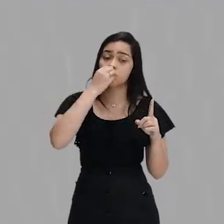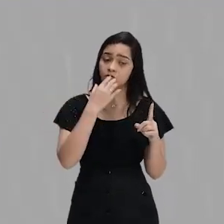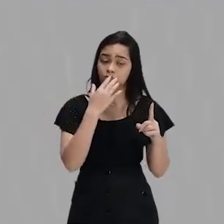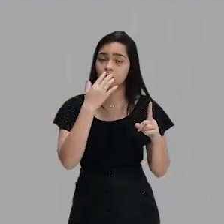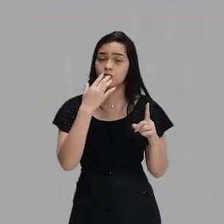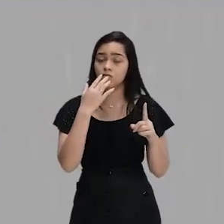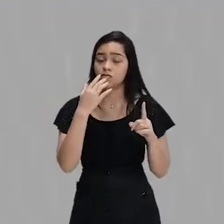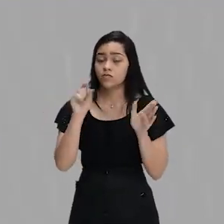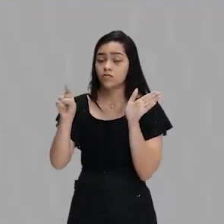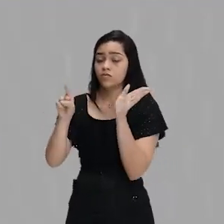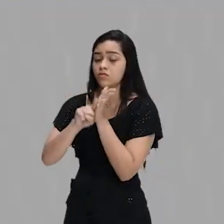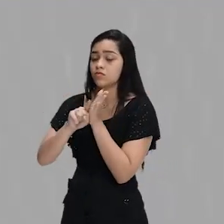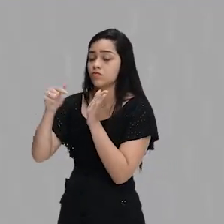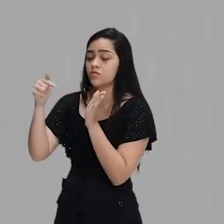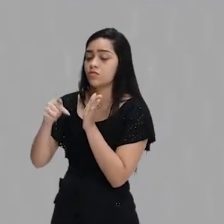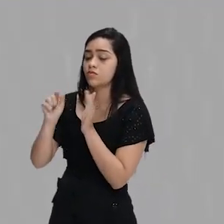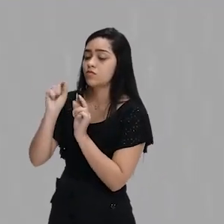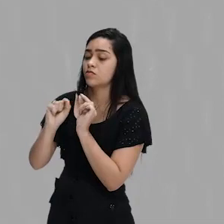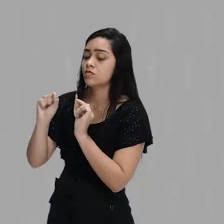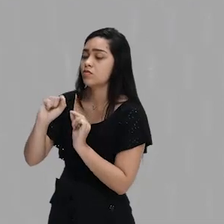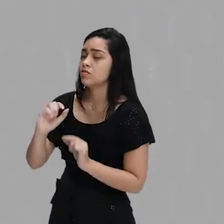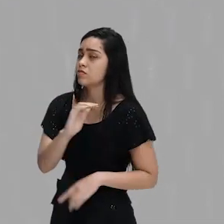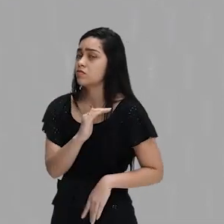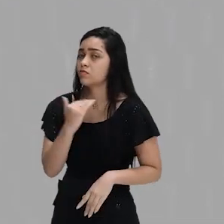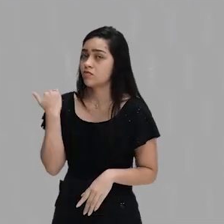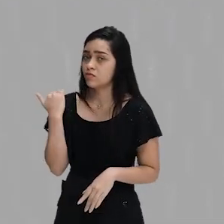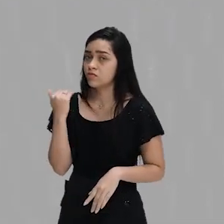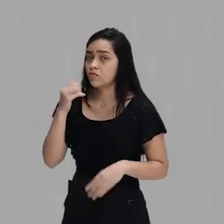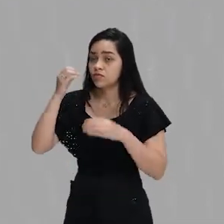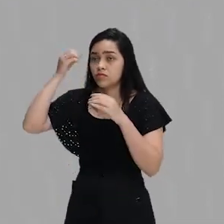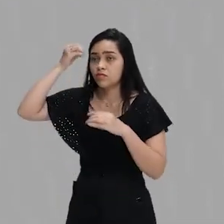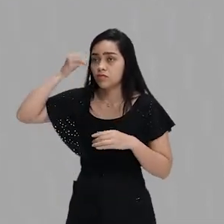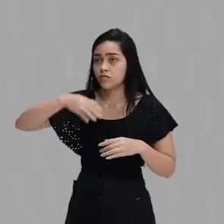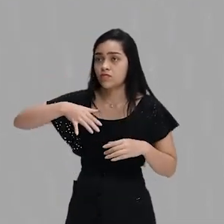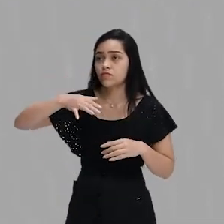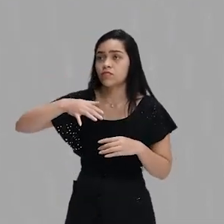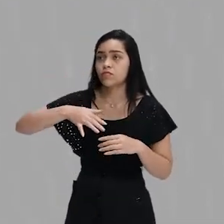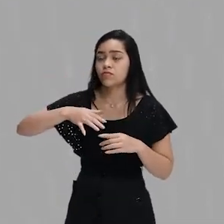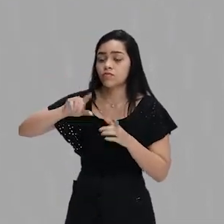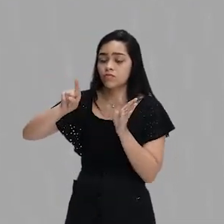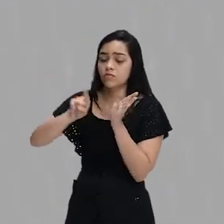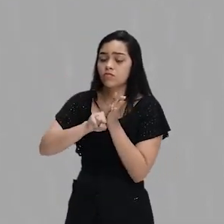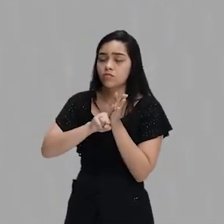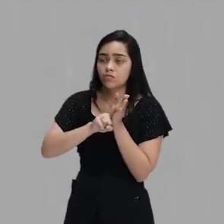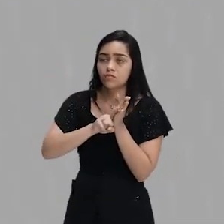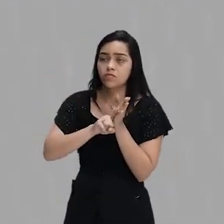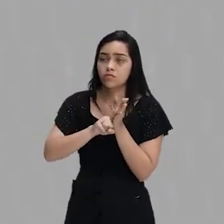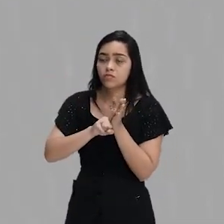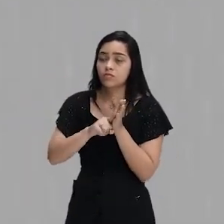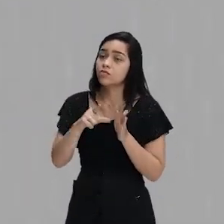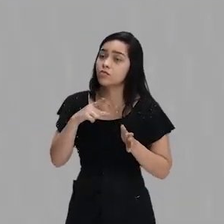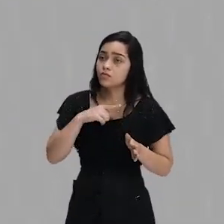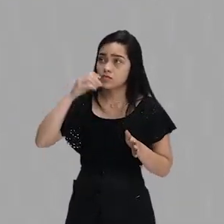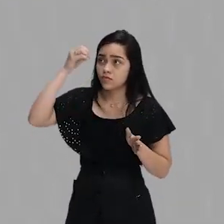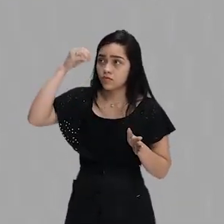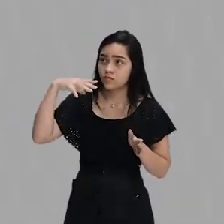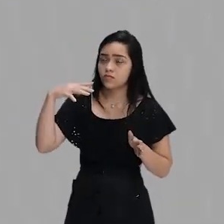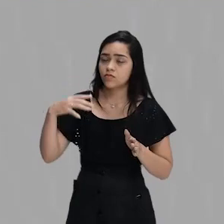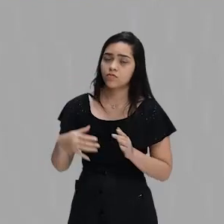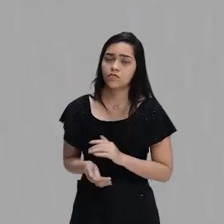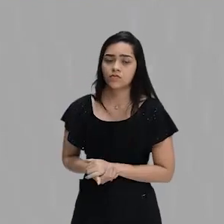beneficiado. O outro indivíduo aqui está sendo prejudicado. Esse sinal negativo quer dizer que está ocorrendo